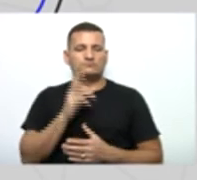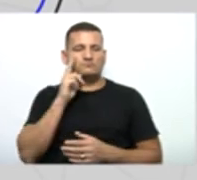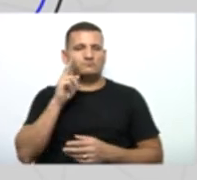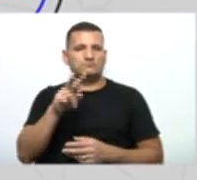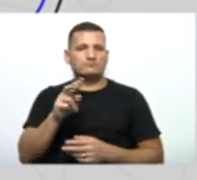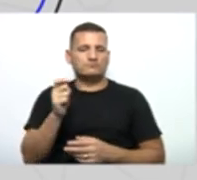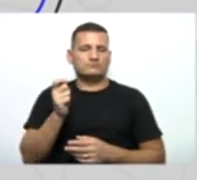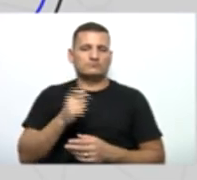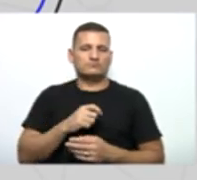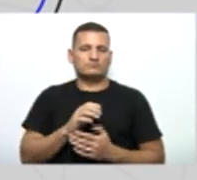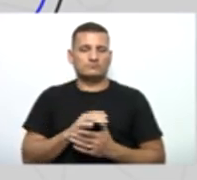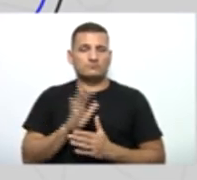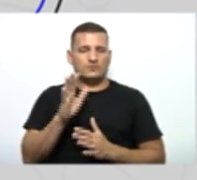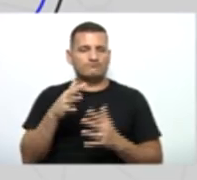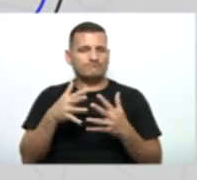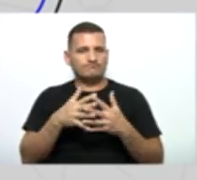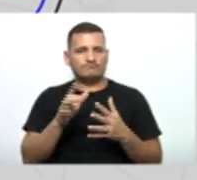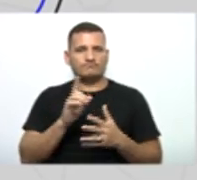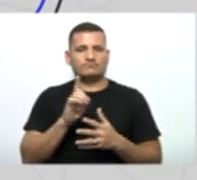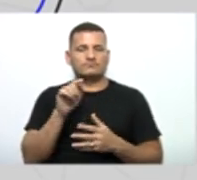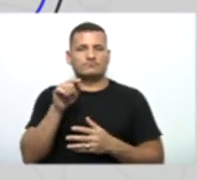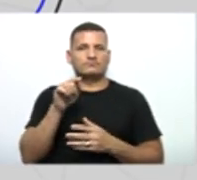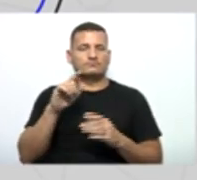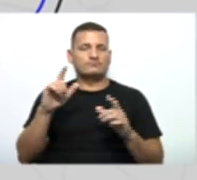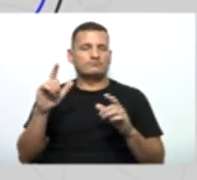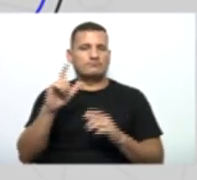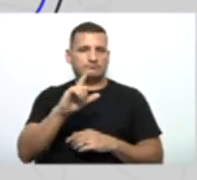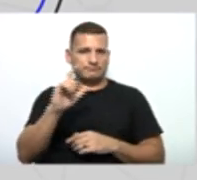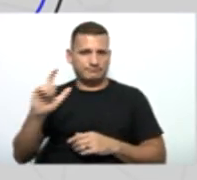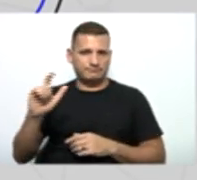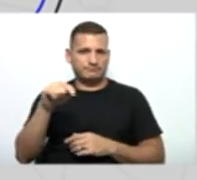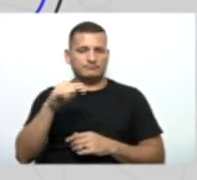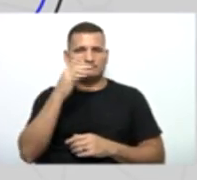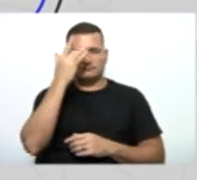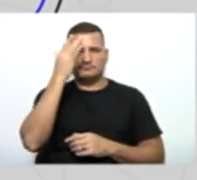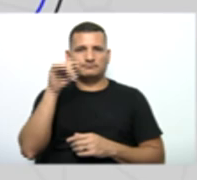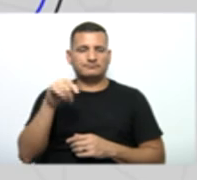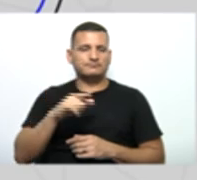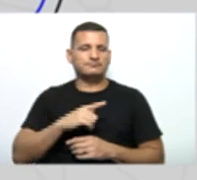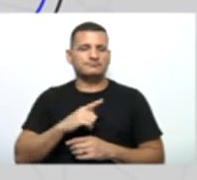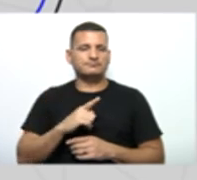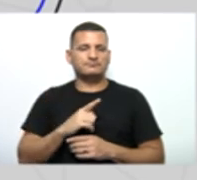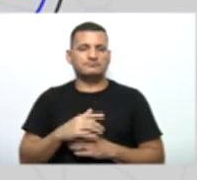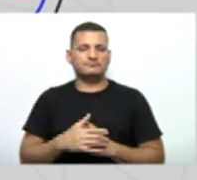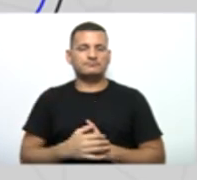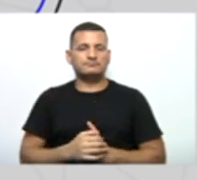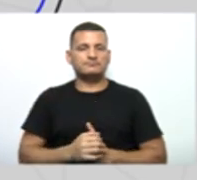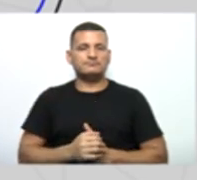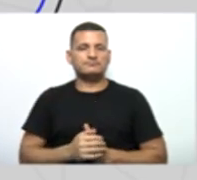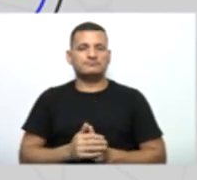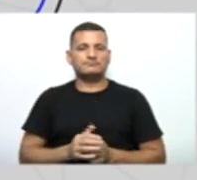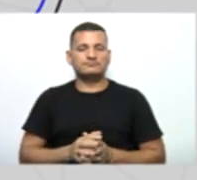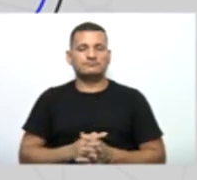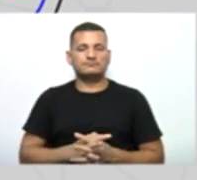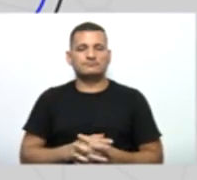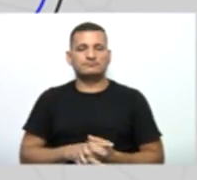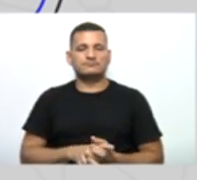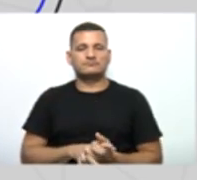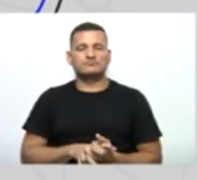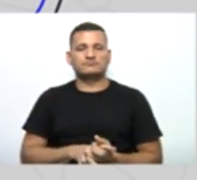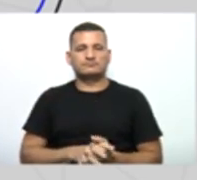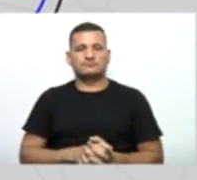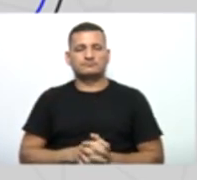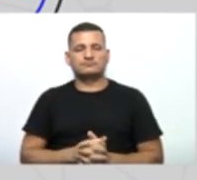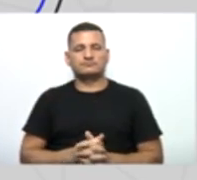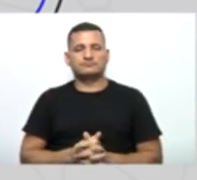Mas eu espero que vocês não se confundam nessa questão de parênteses. Tranquilo? Porque é o mais fácil, visto os outros conteúdos explicados